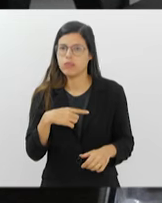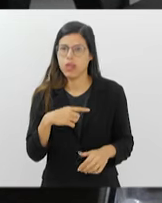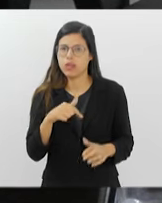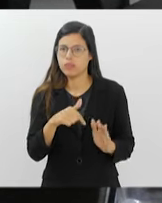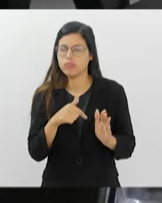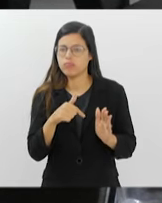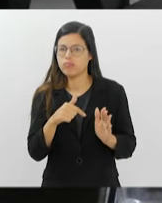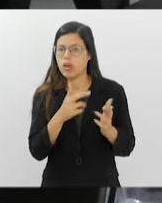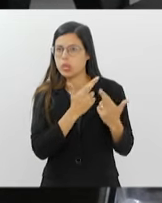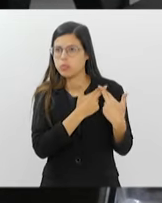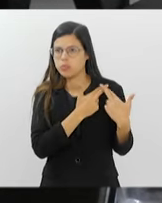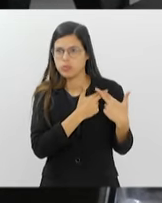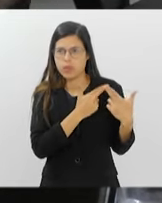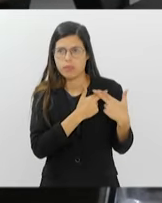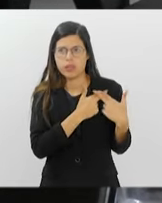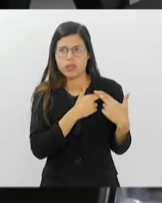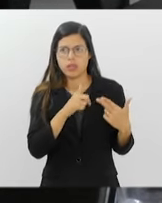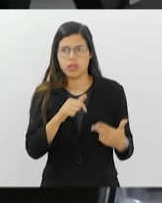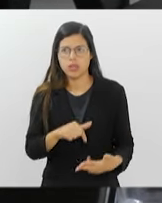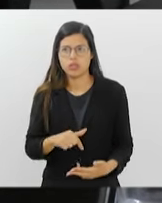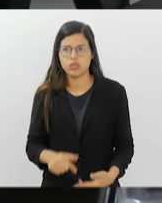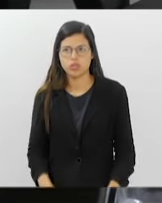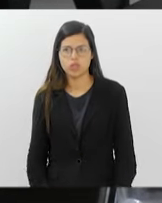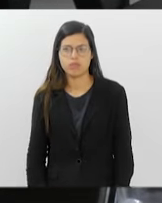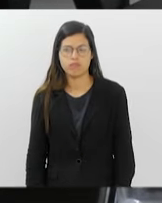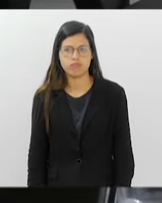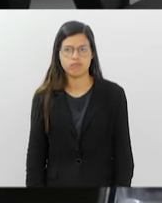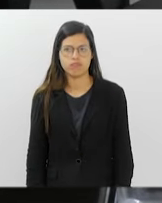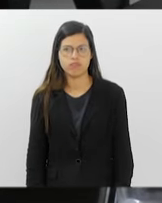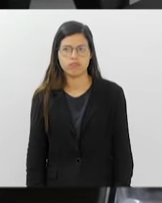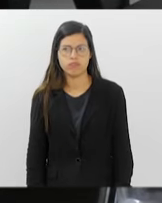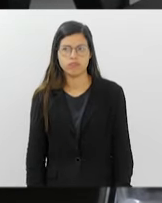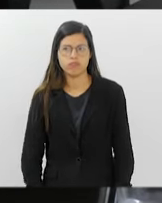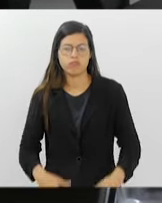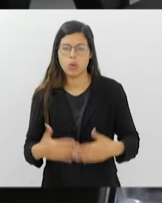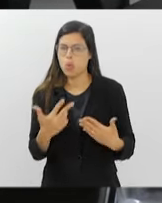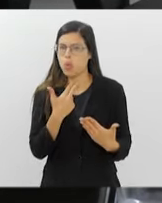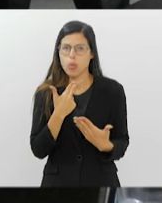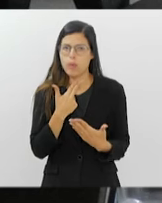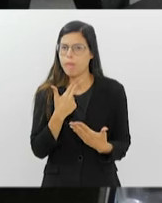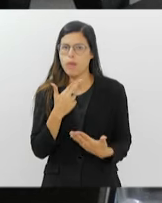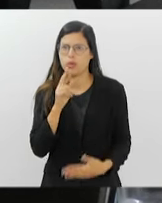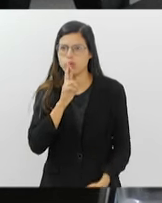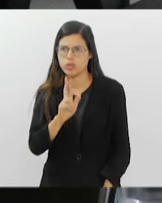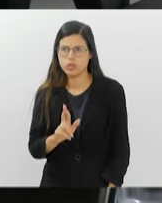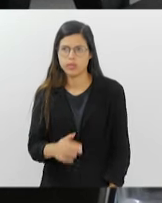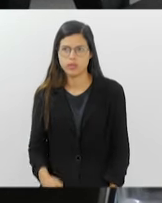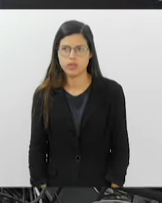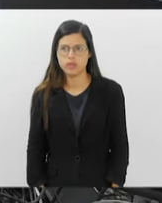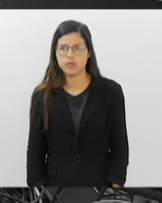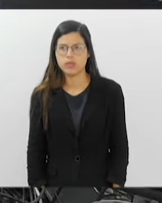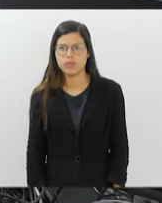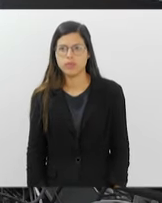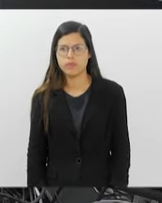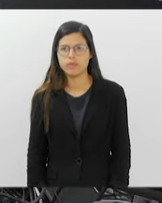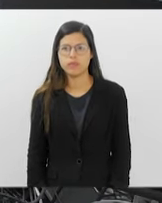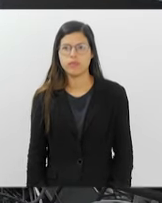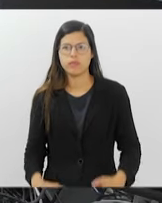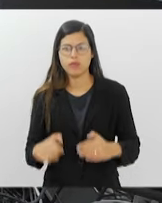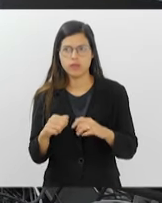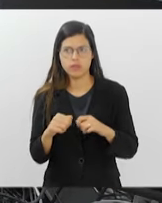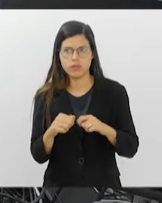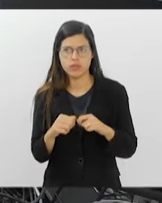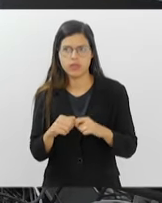autorização temporária de funcionamento é uma outra exigência entendeu então eu não posso afirmar isso ao Senhor para cumprir todas essas exigências